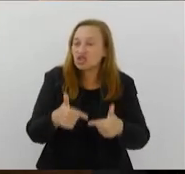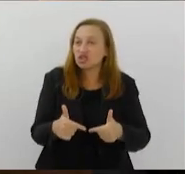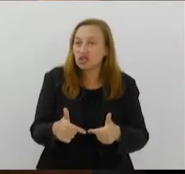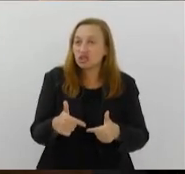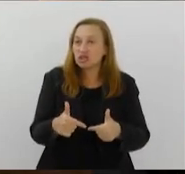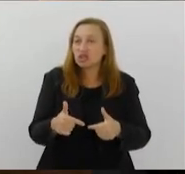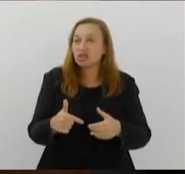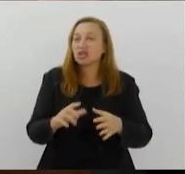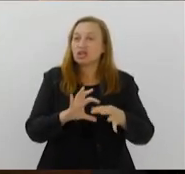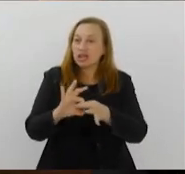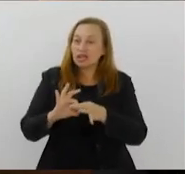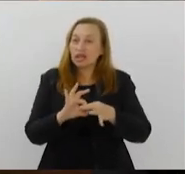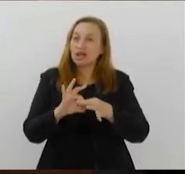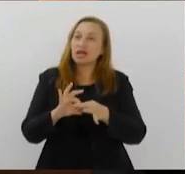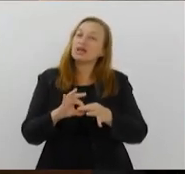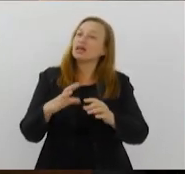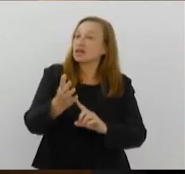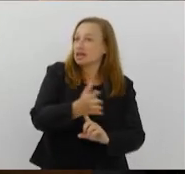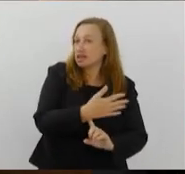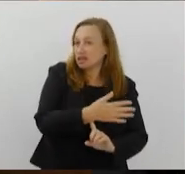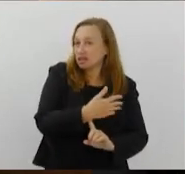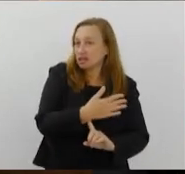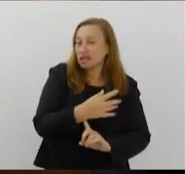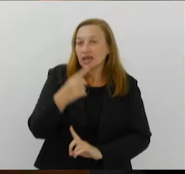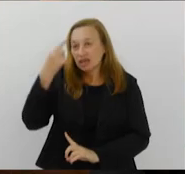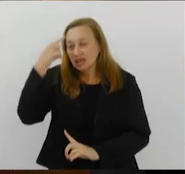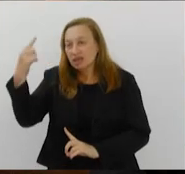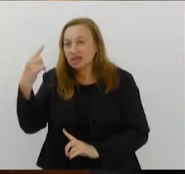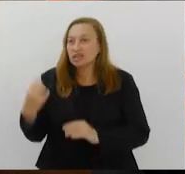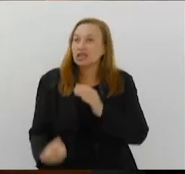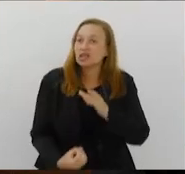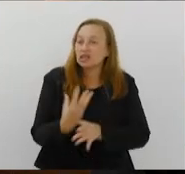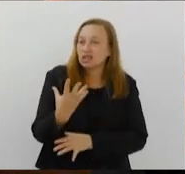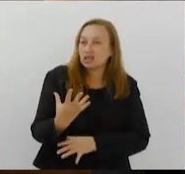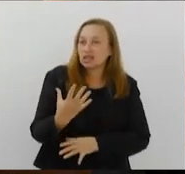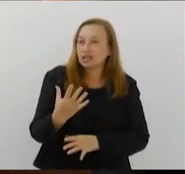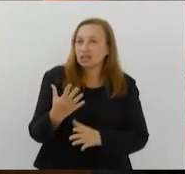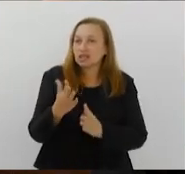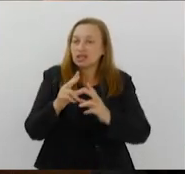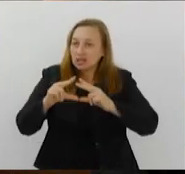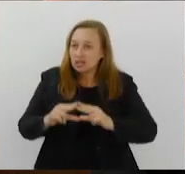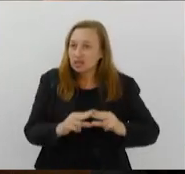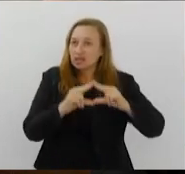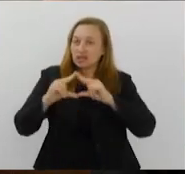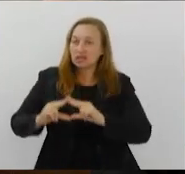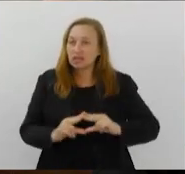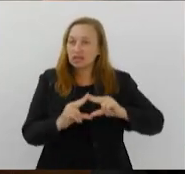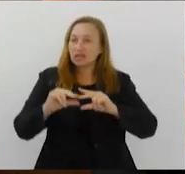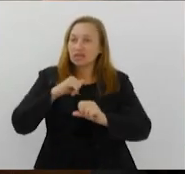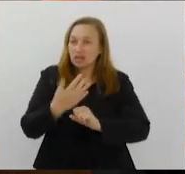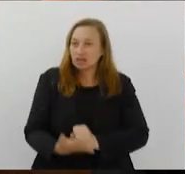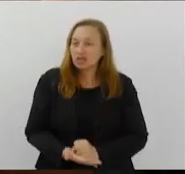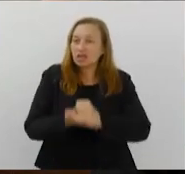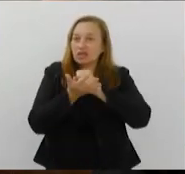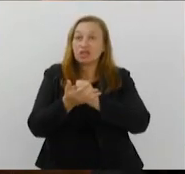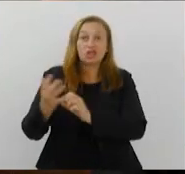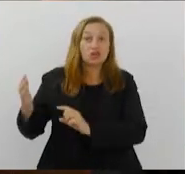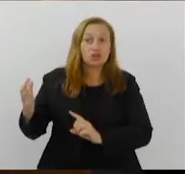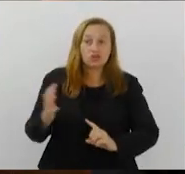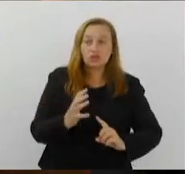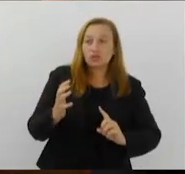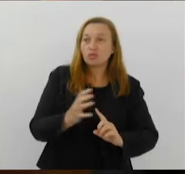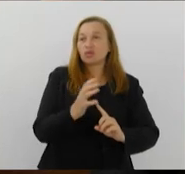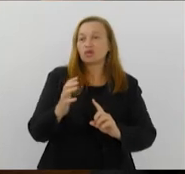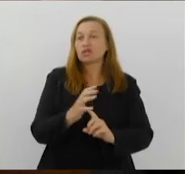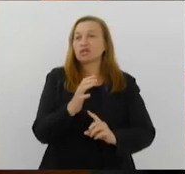aliadas à tecnologia, ideias criativas com a reciclagem de materiais, sustentabilidade, influência em